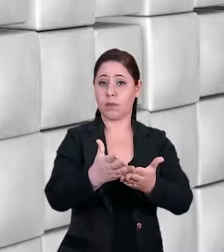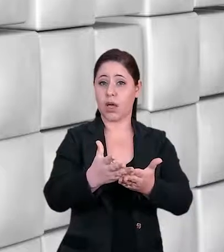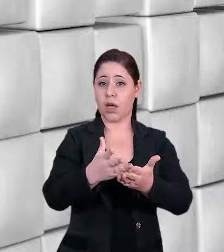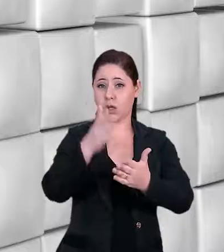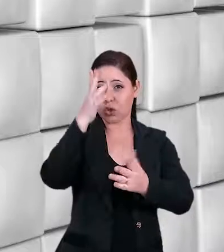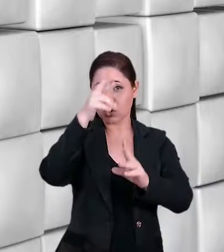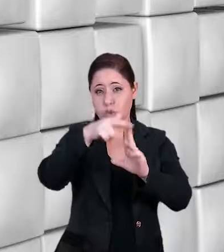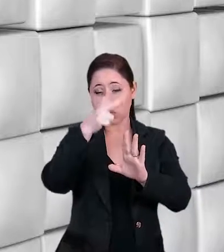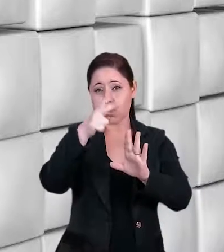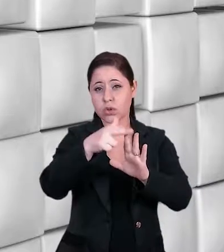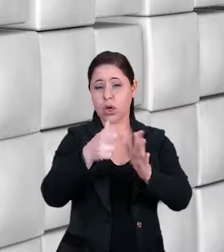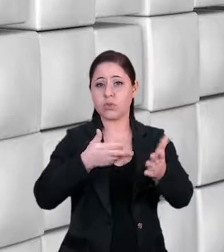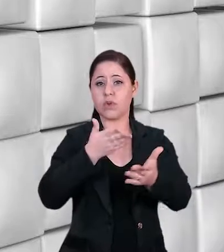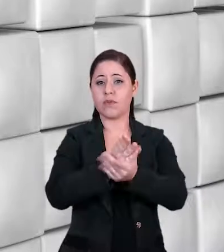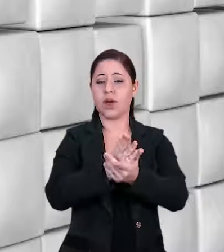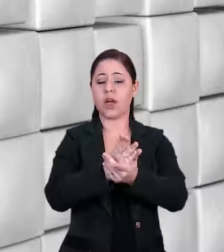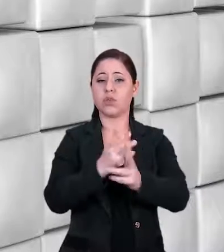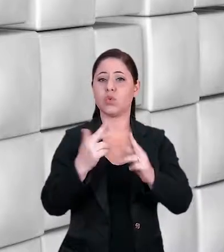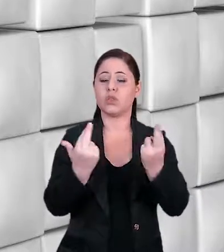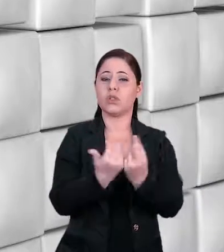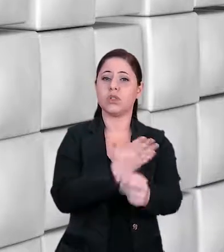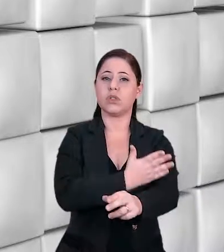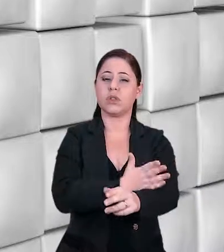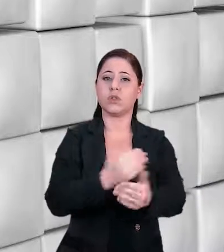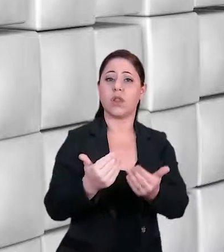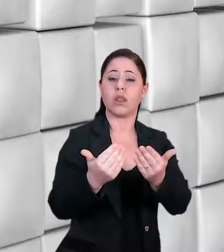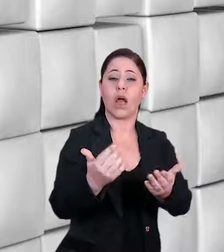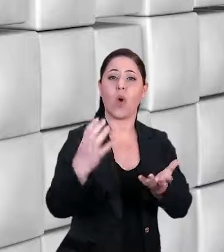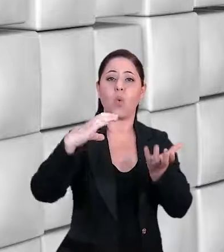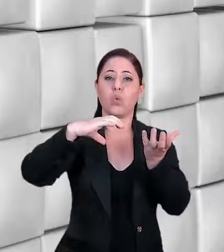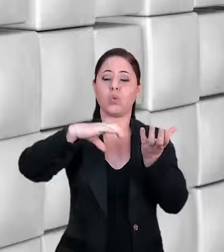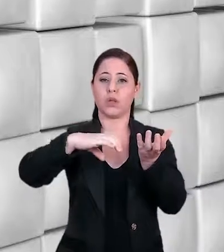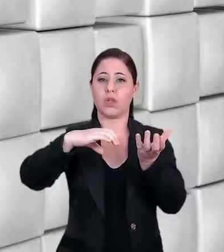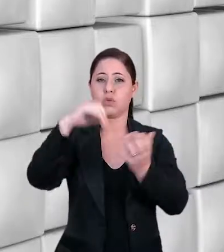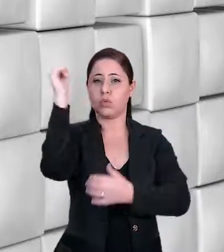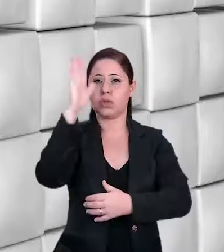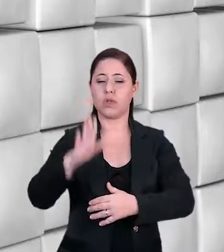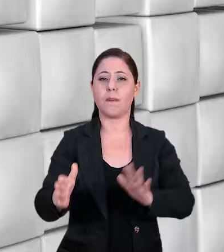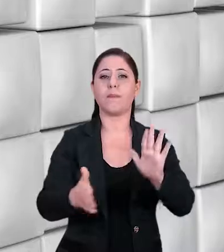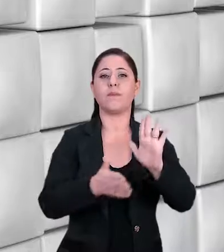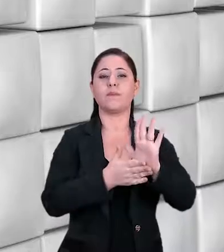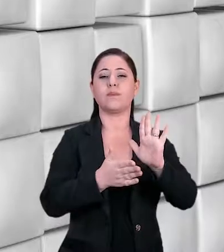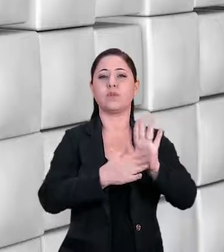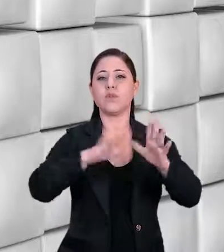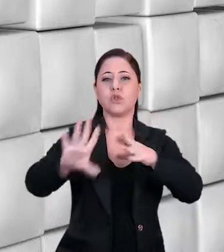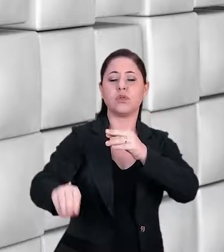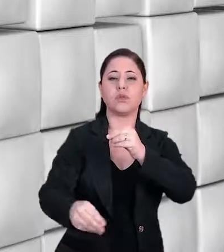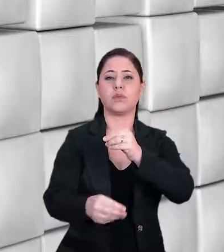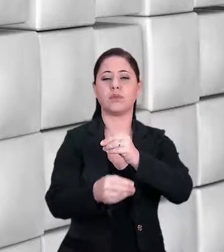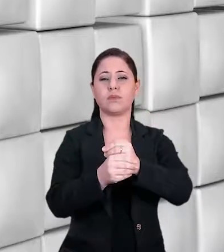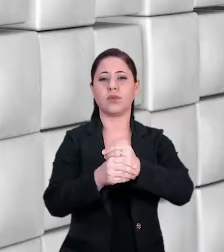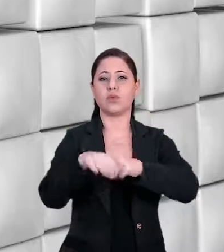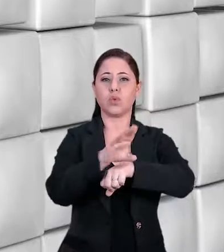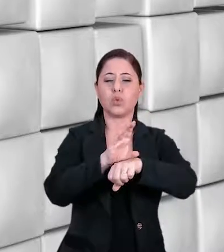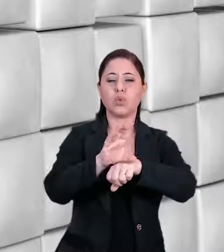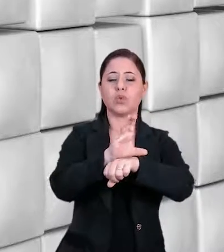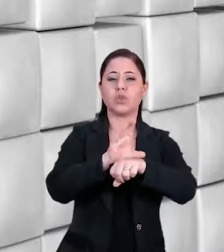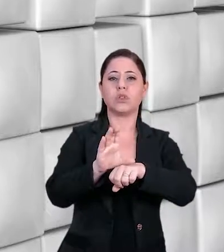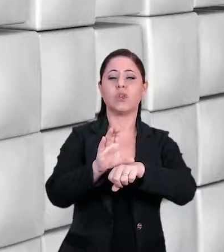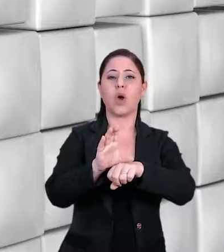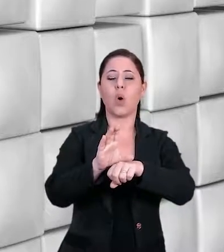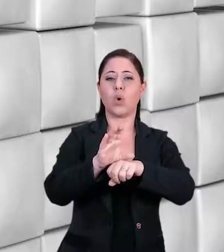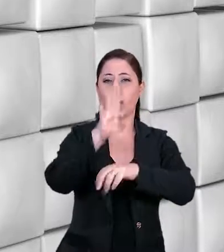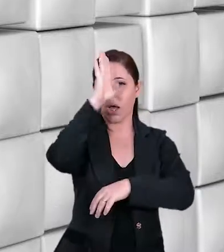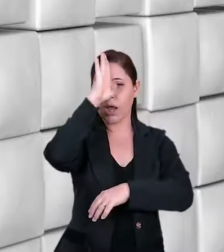encaminhar resolução aprovada na ordem do dia que encaminha ao Congresso Nacional proposta de emenda à